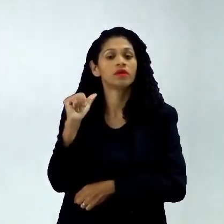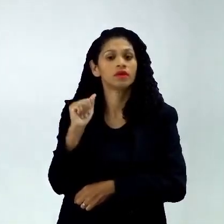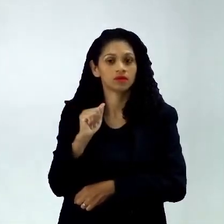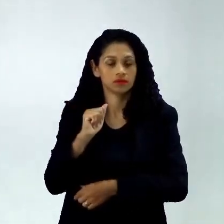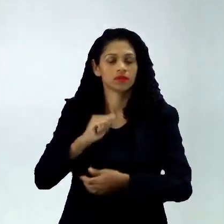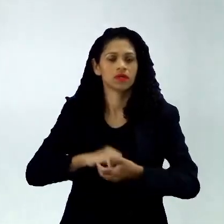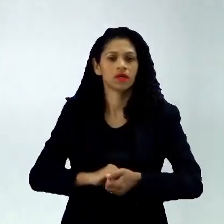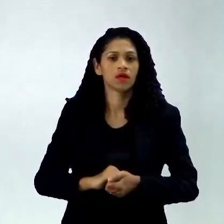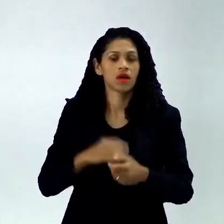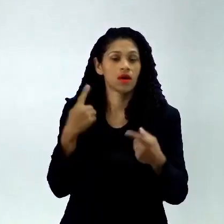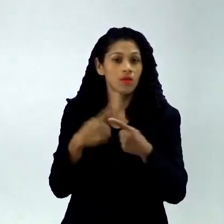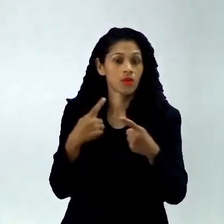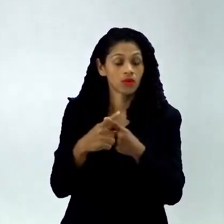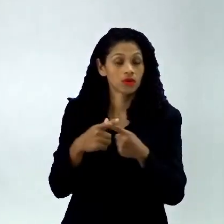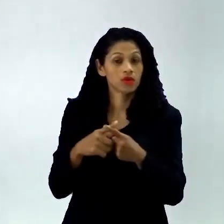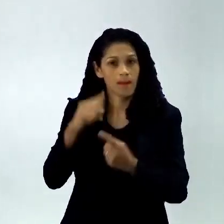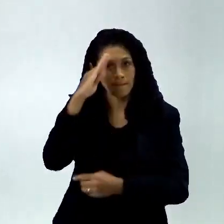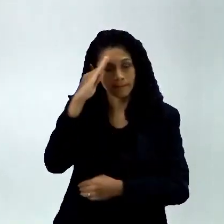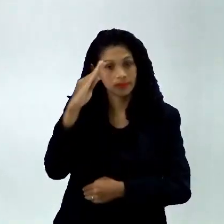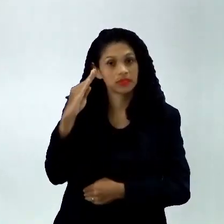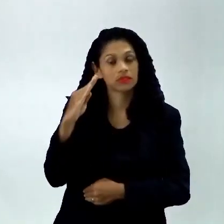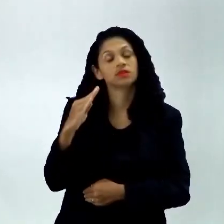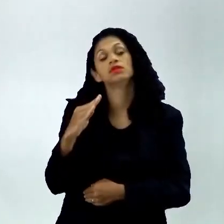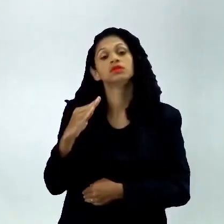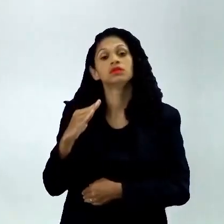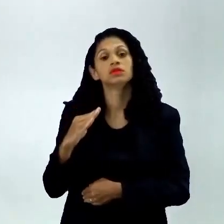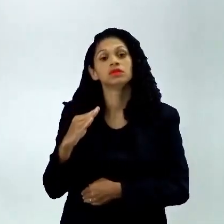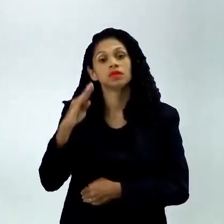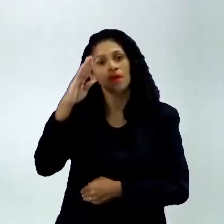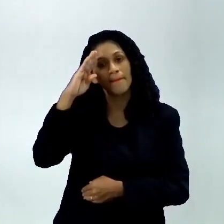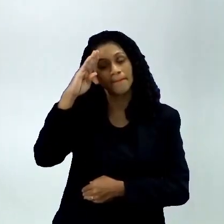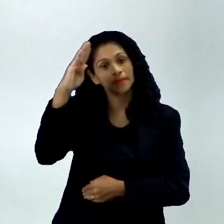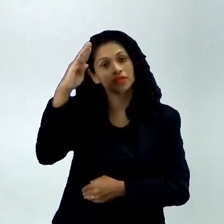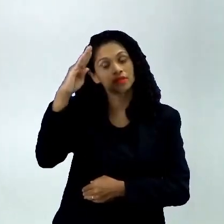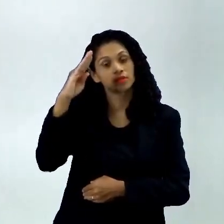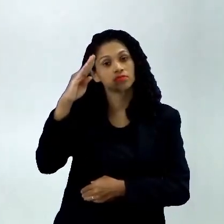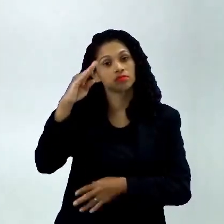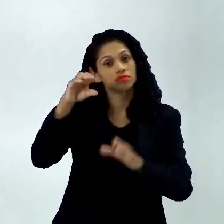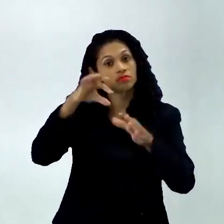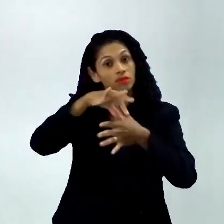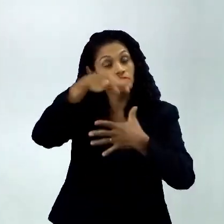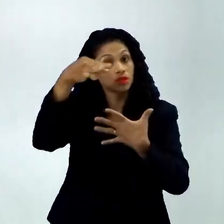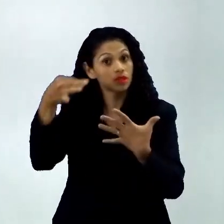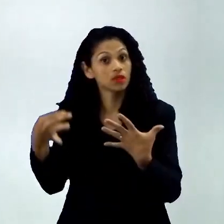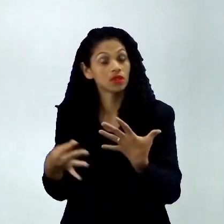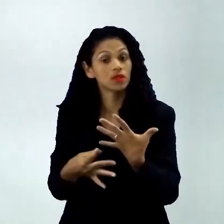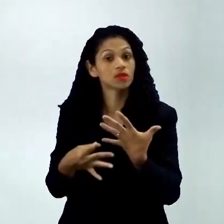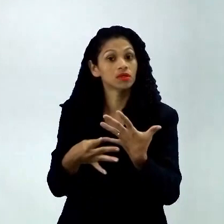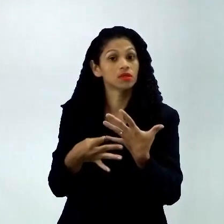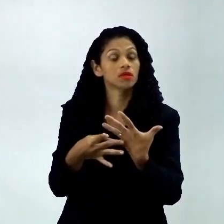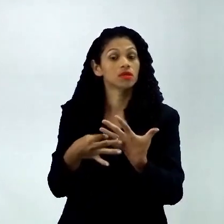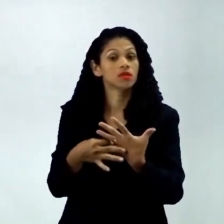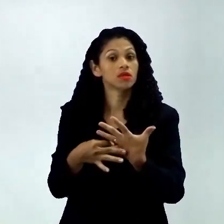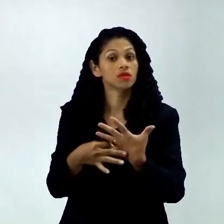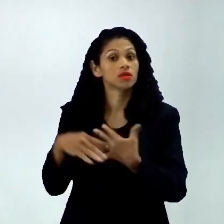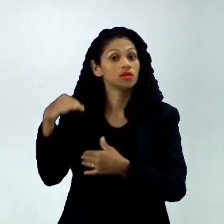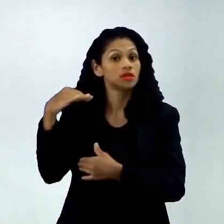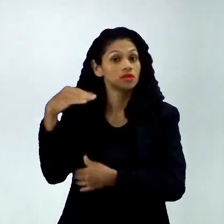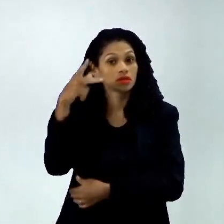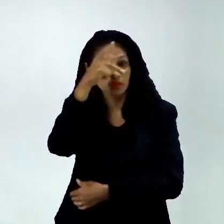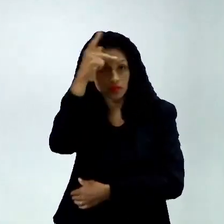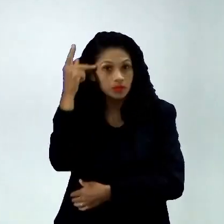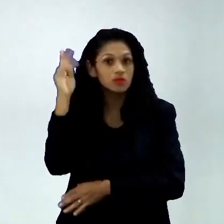indígena africana, porque essa é a principal característica dos indivíduos brasileiros, a gente tem o começo